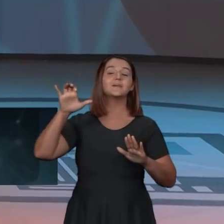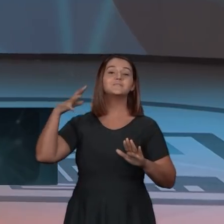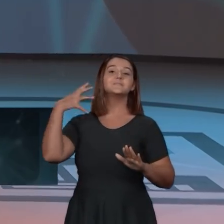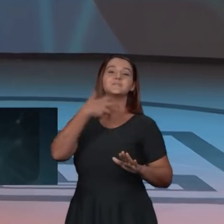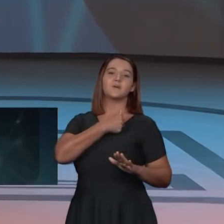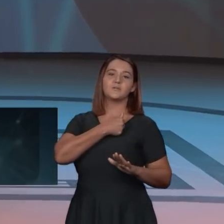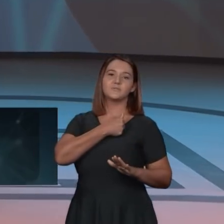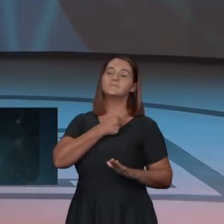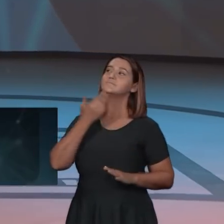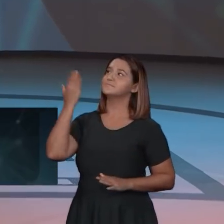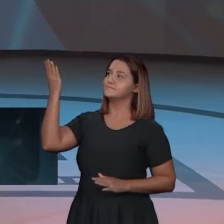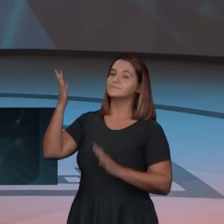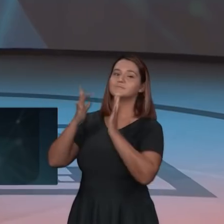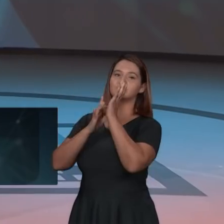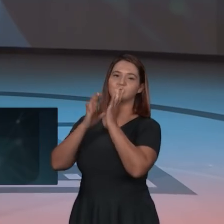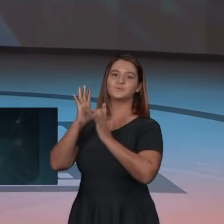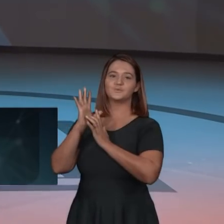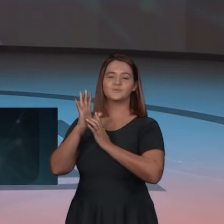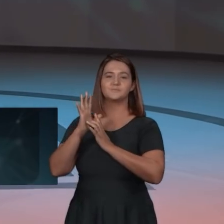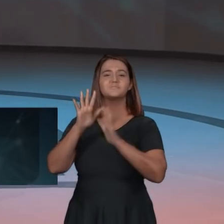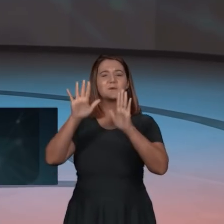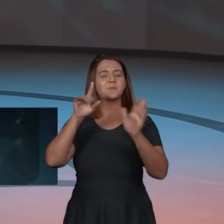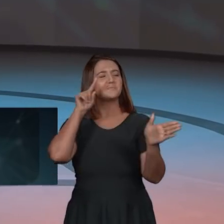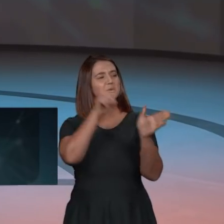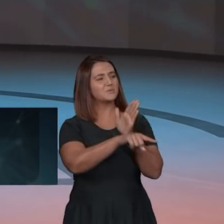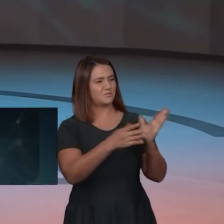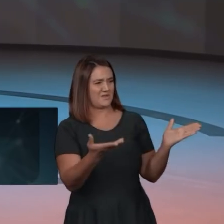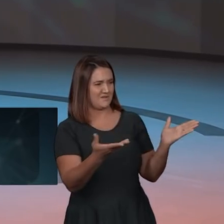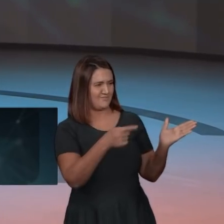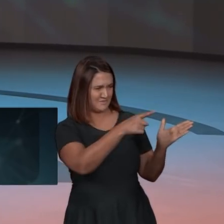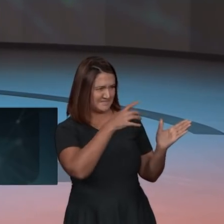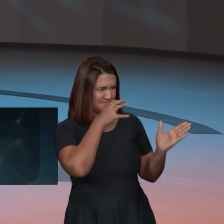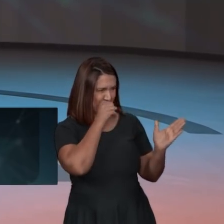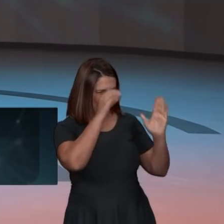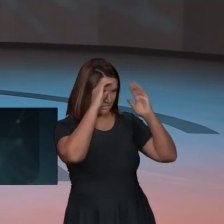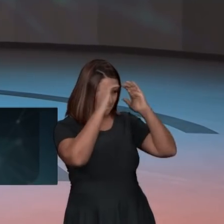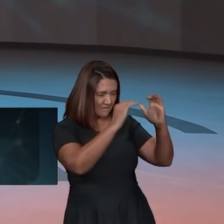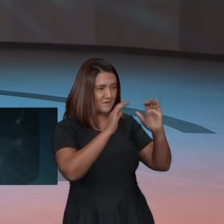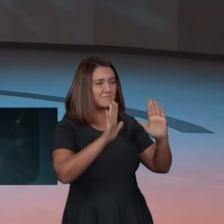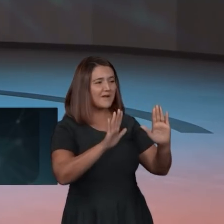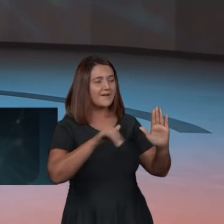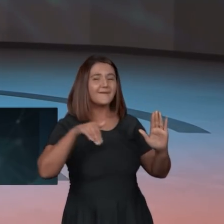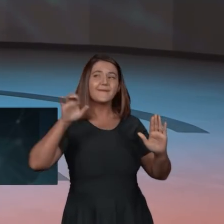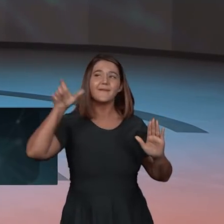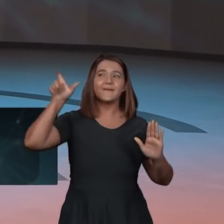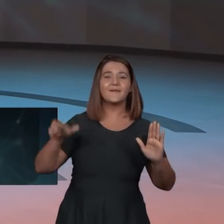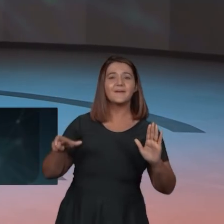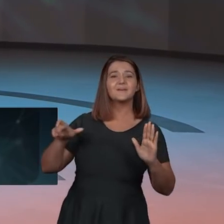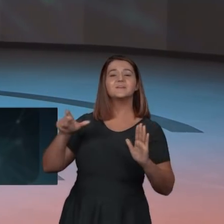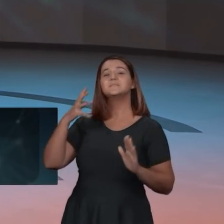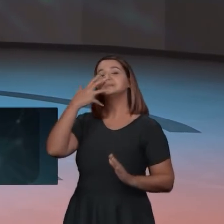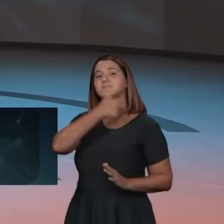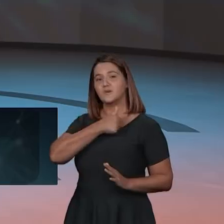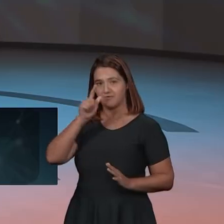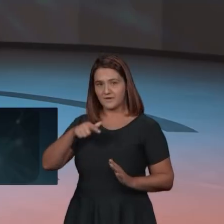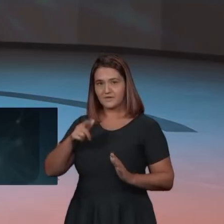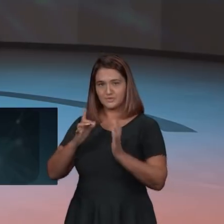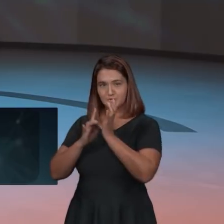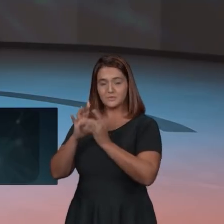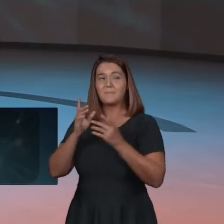alguém pode perguntar, mas se você guarda o sábado, mas quem salva é Jesus, para que guardar o sábado? Ora, quando você ganha um bebê,